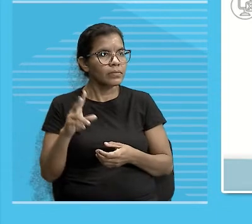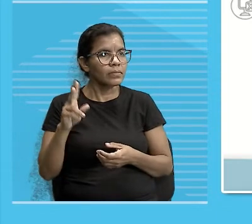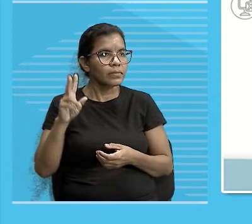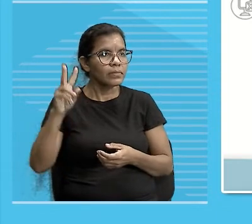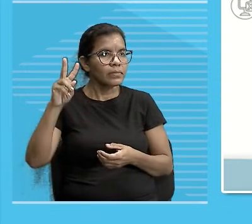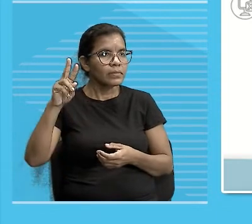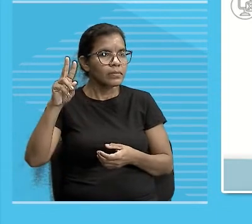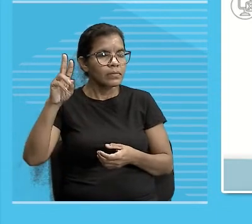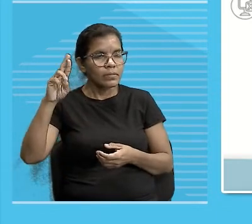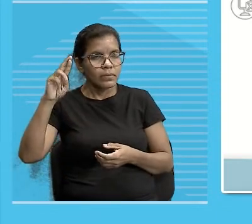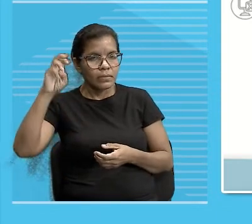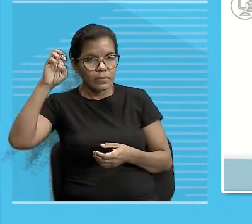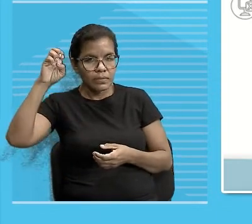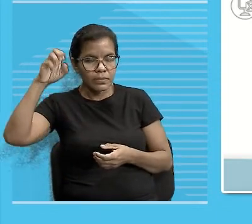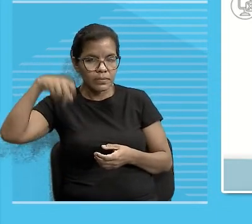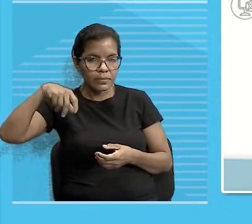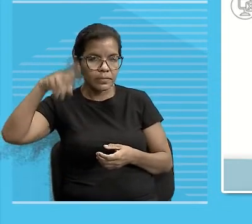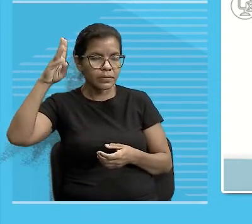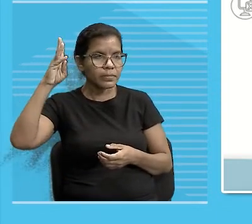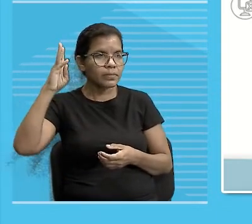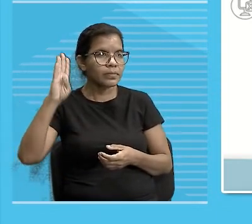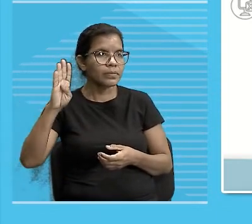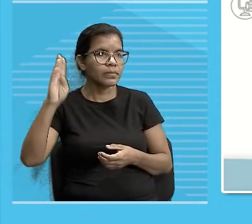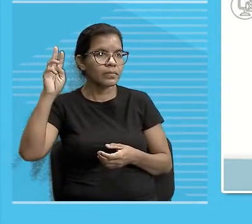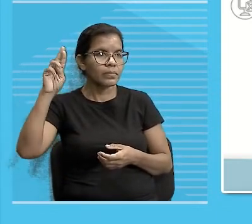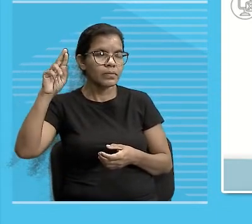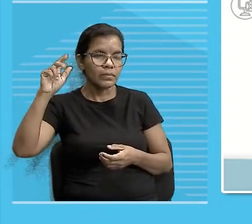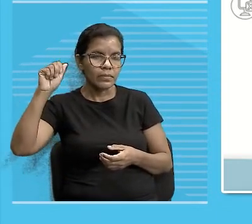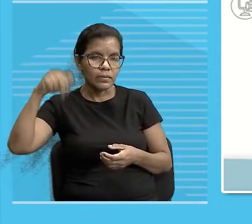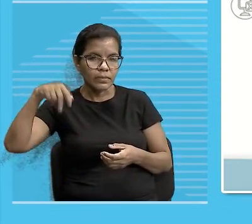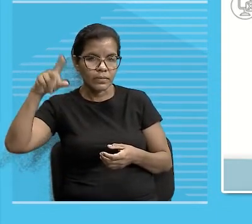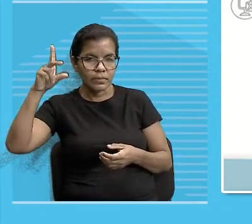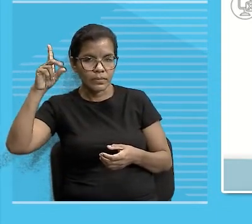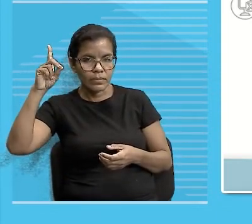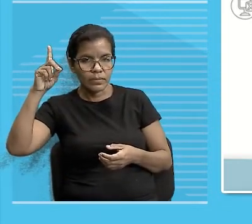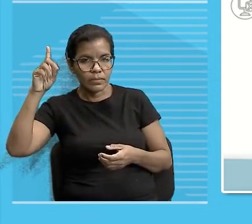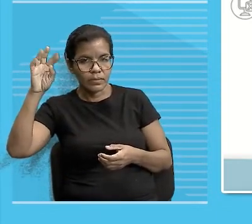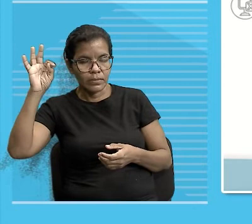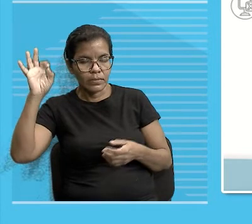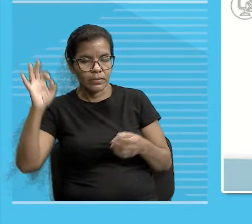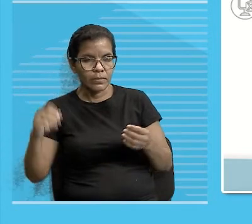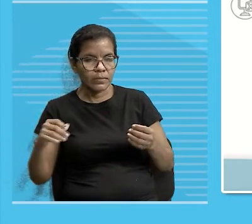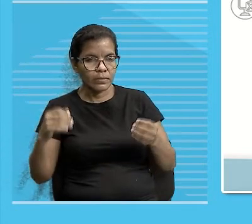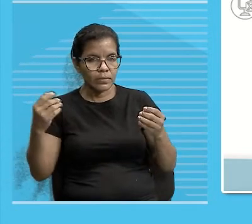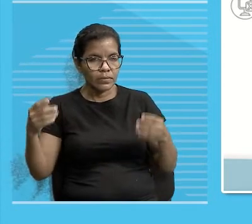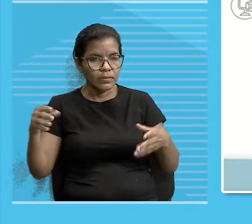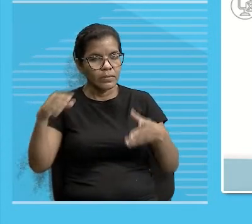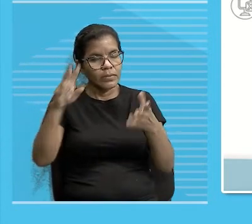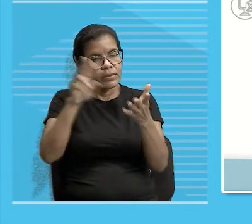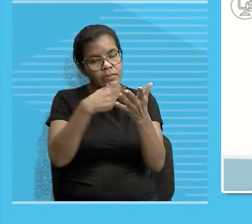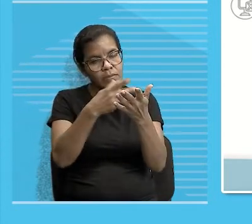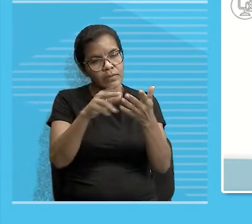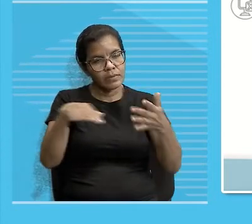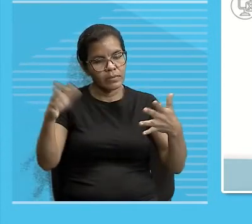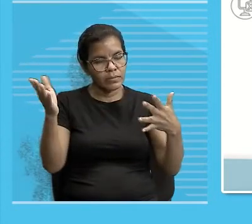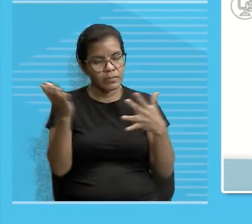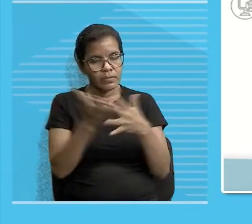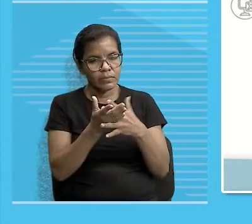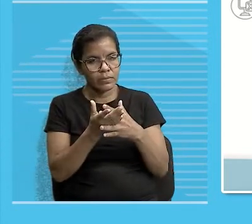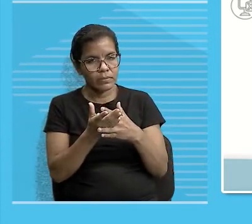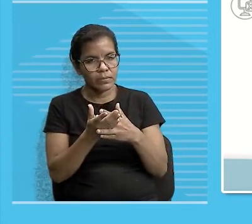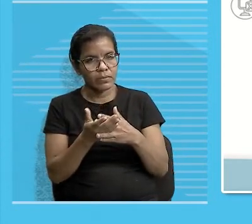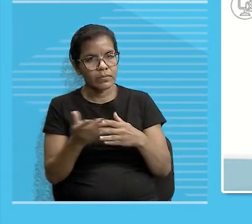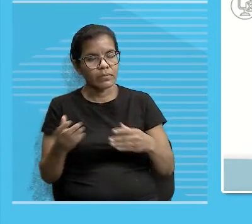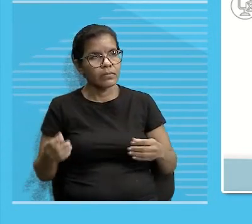É uma pintura barroca. Veja mais uma vez, ó, a questão da instabilidade. Se você alinhar qualquer